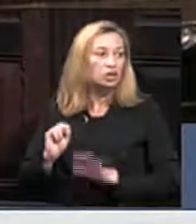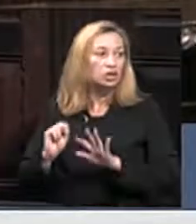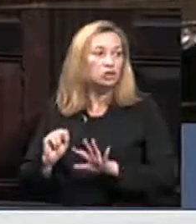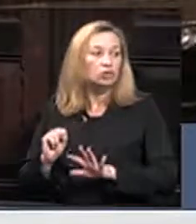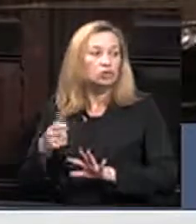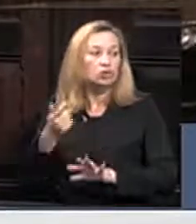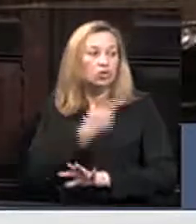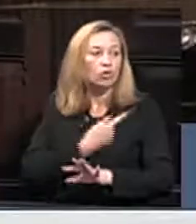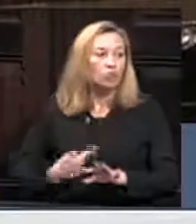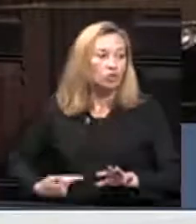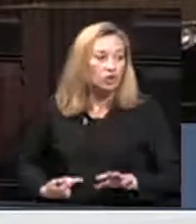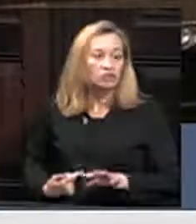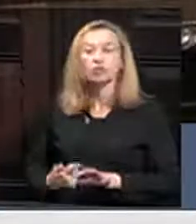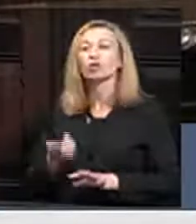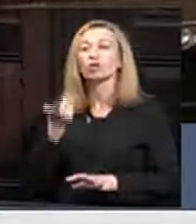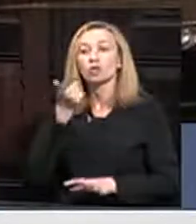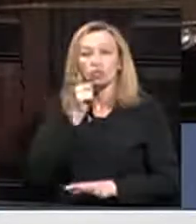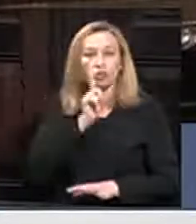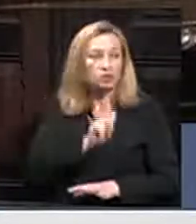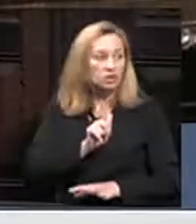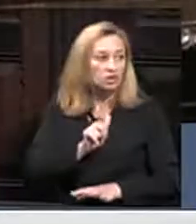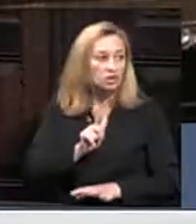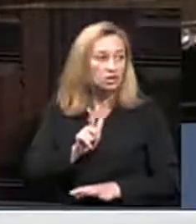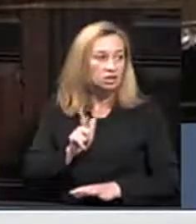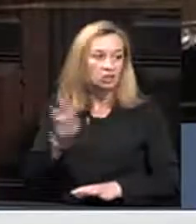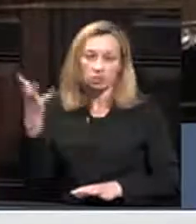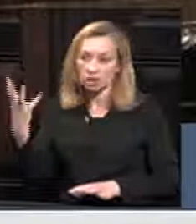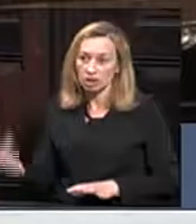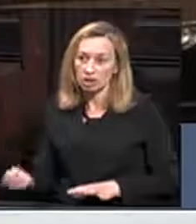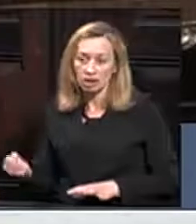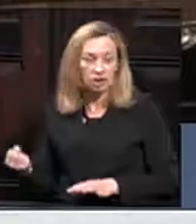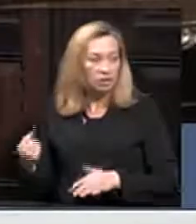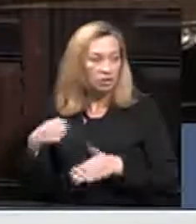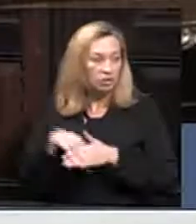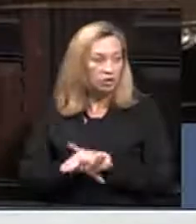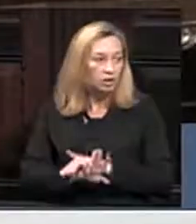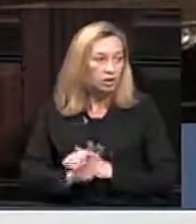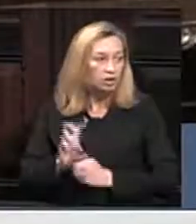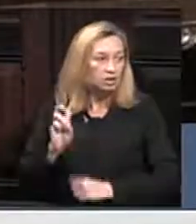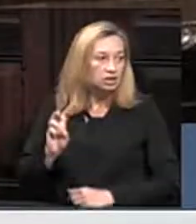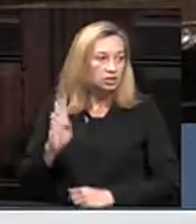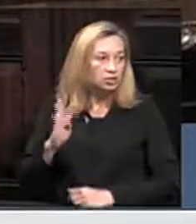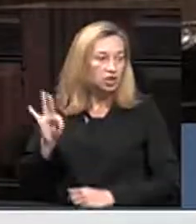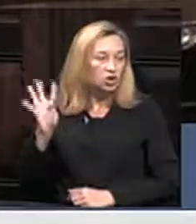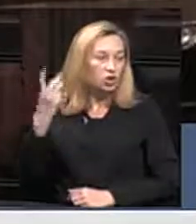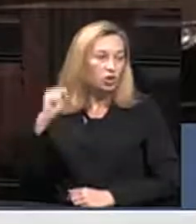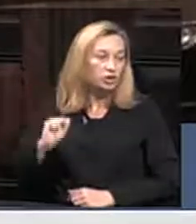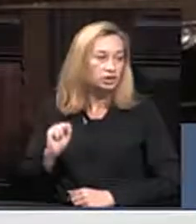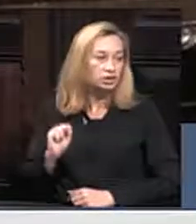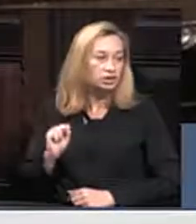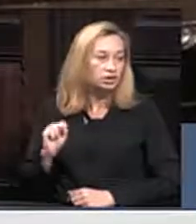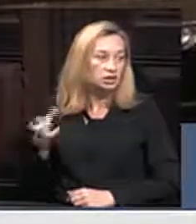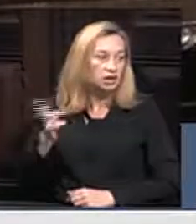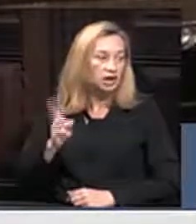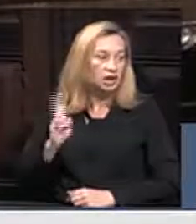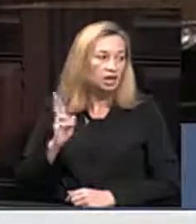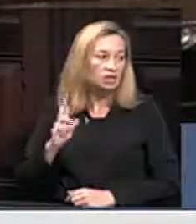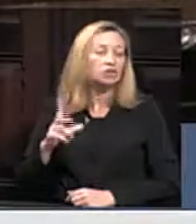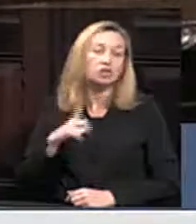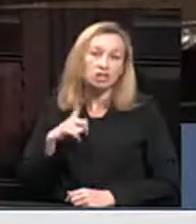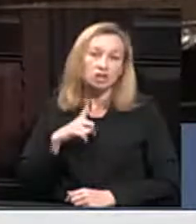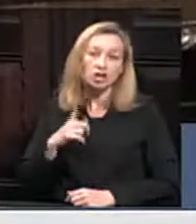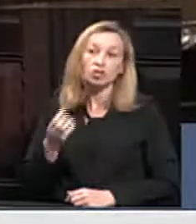de 5 bilhões de reais, o que montou aí um aumento da